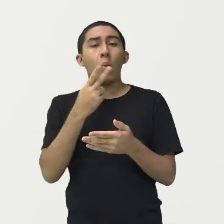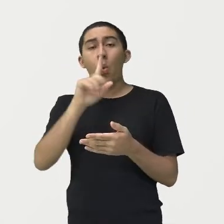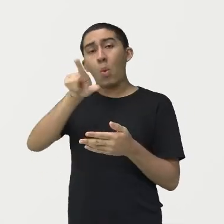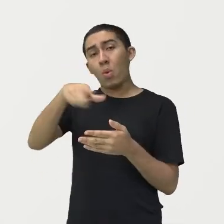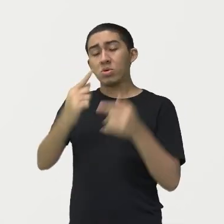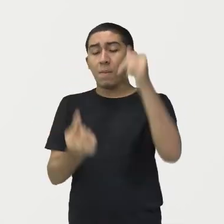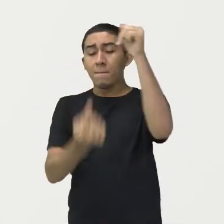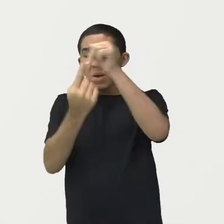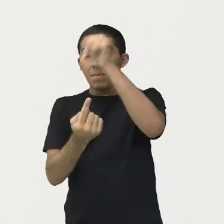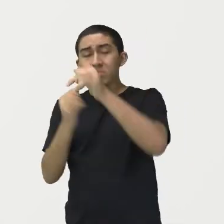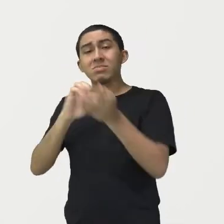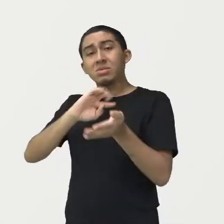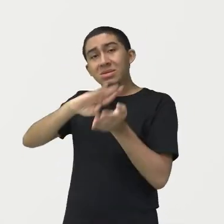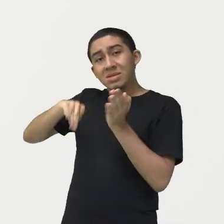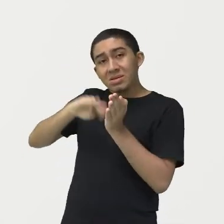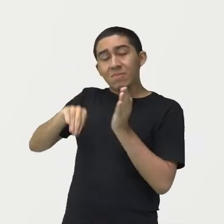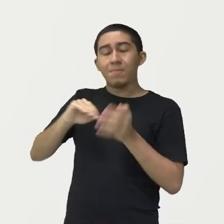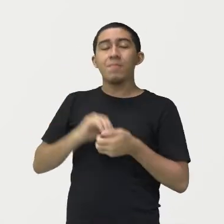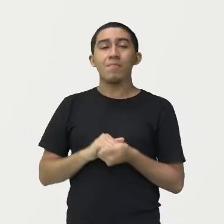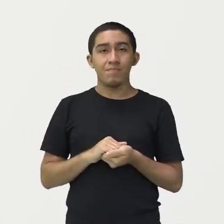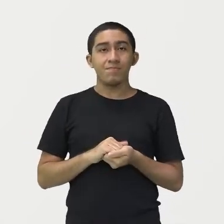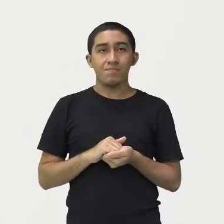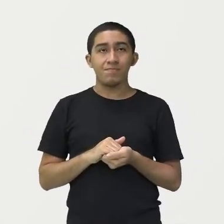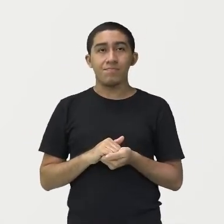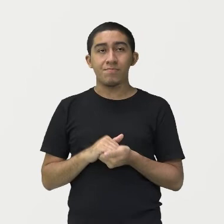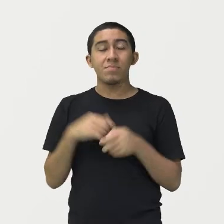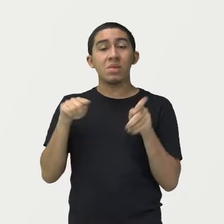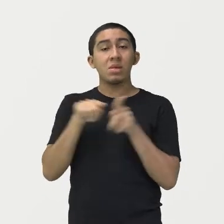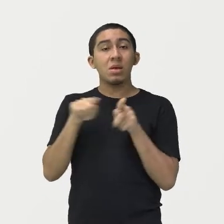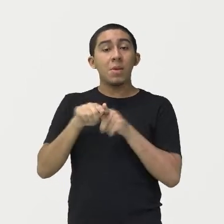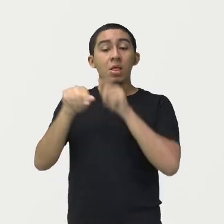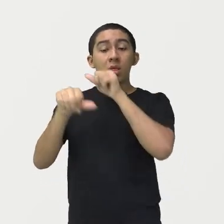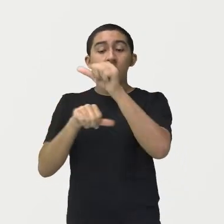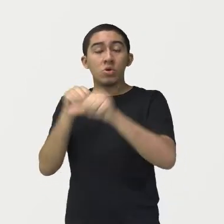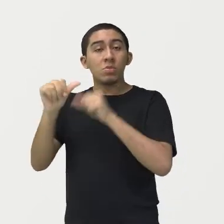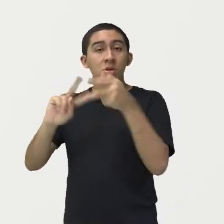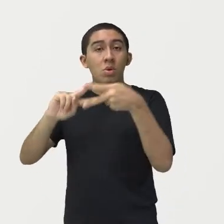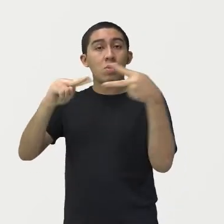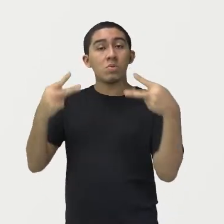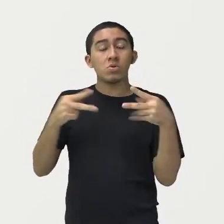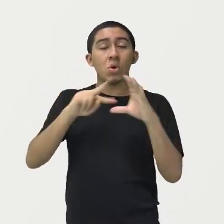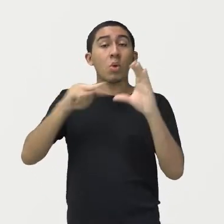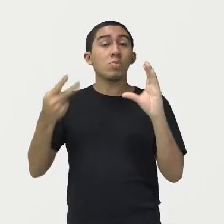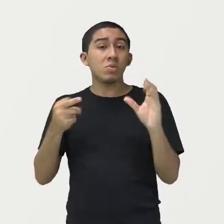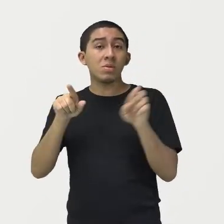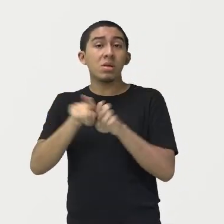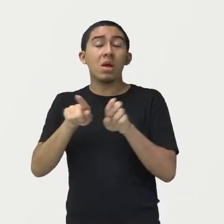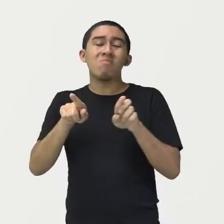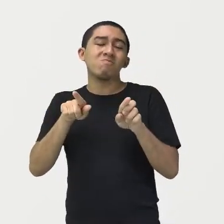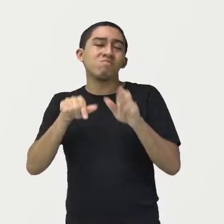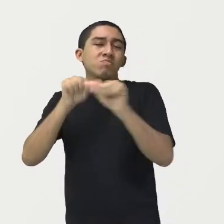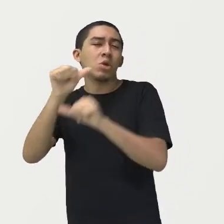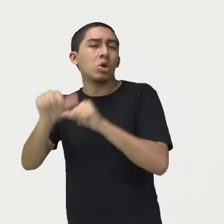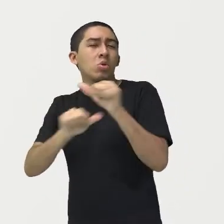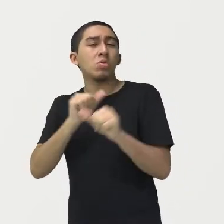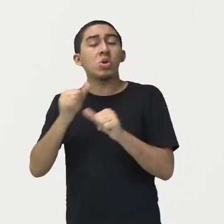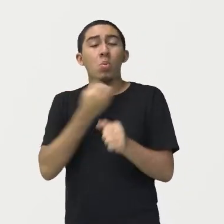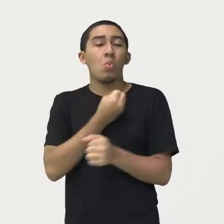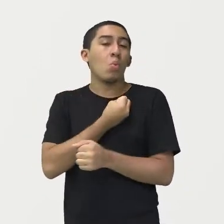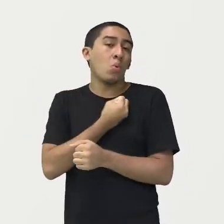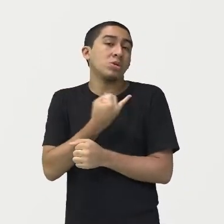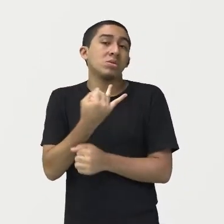A mutação cromossômica refere-se a qualquer alteração ao número